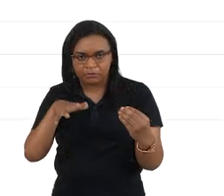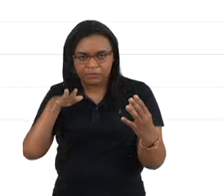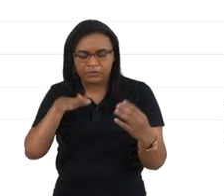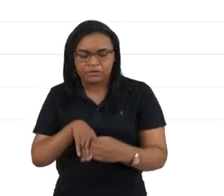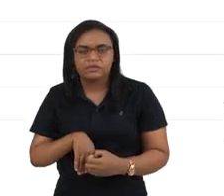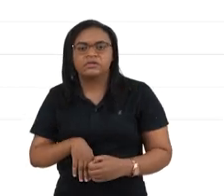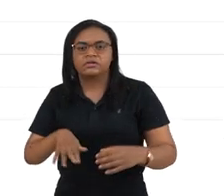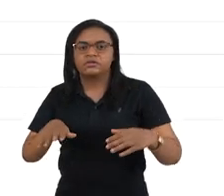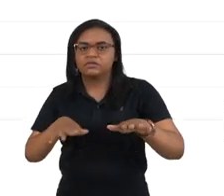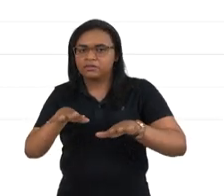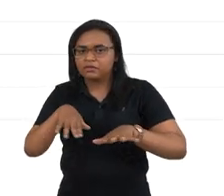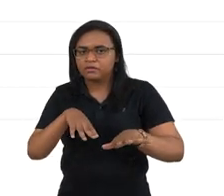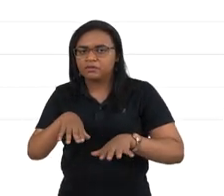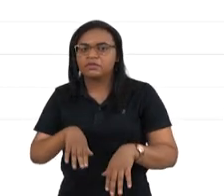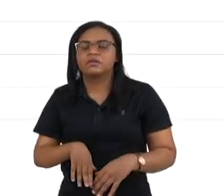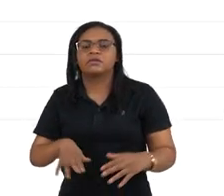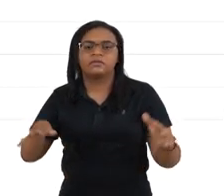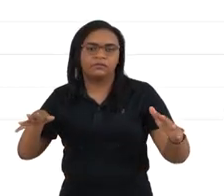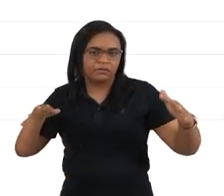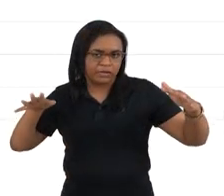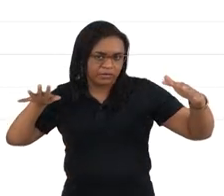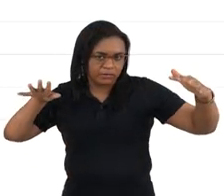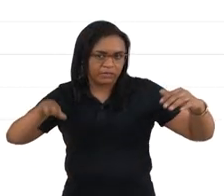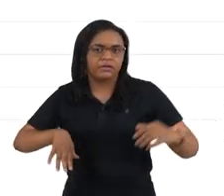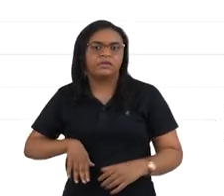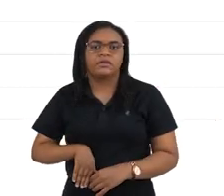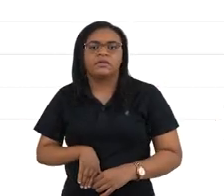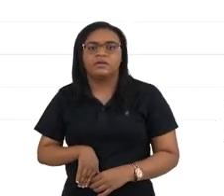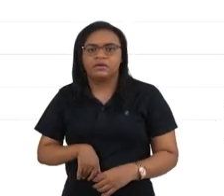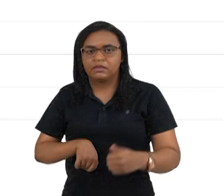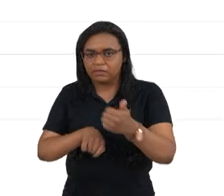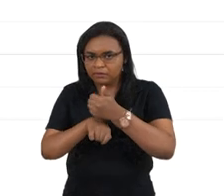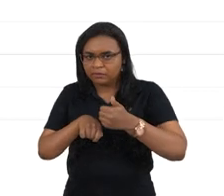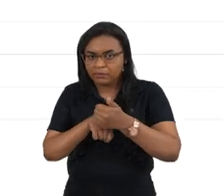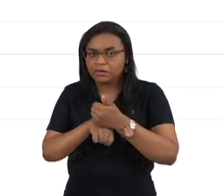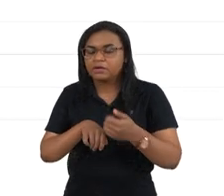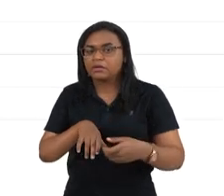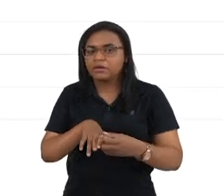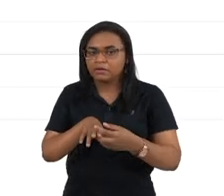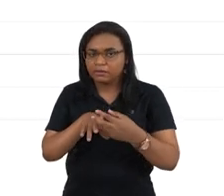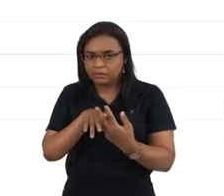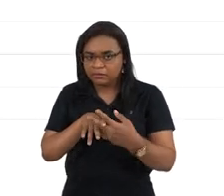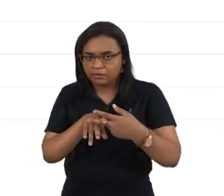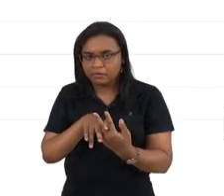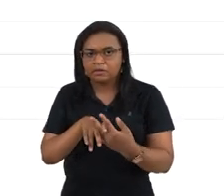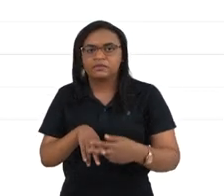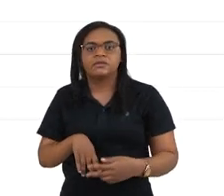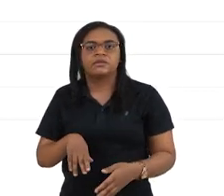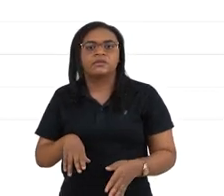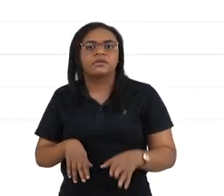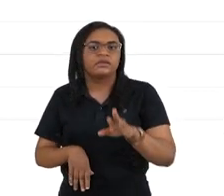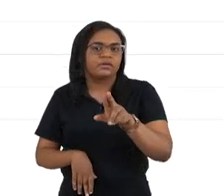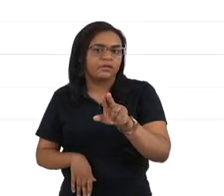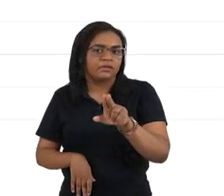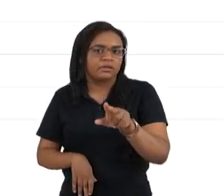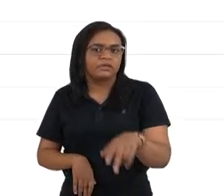que 400. Então, vai crescer no mesmo sentido. Portanto, a grandeza operários e peças são no sentido direto. São